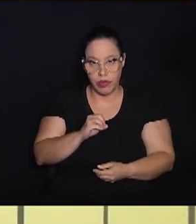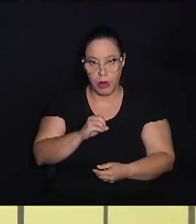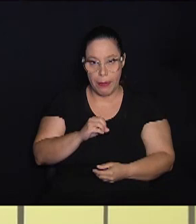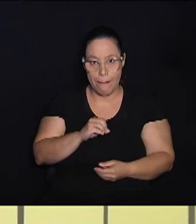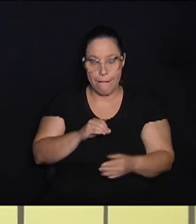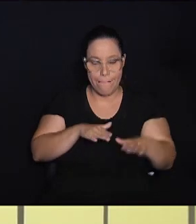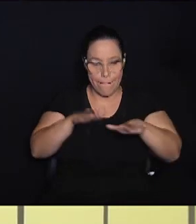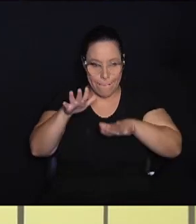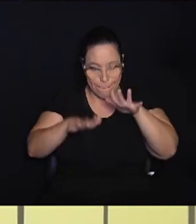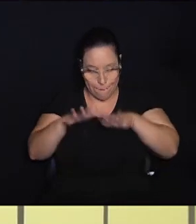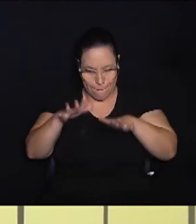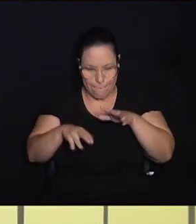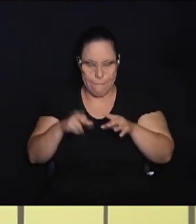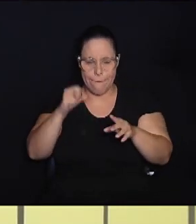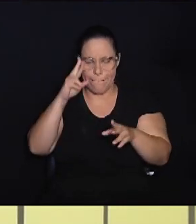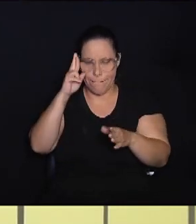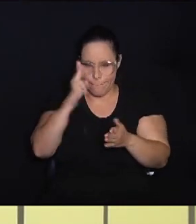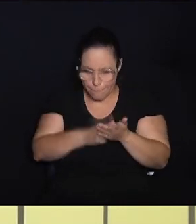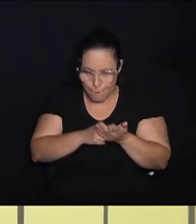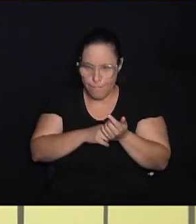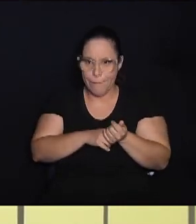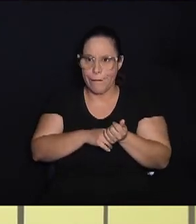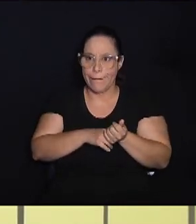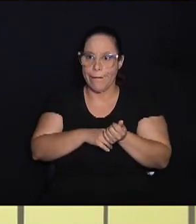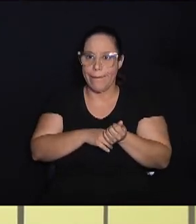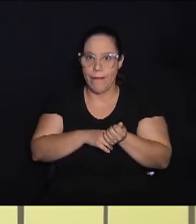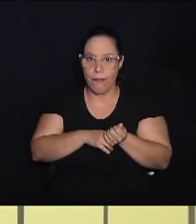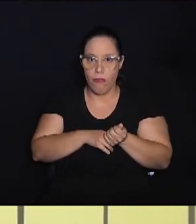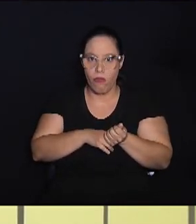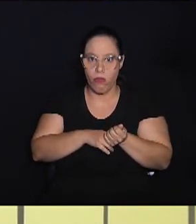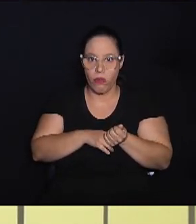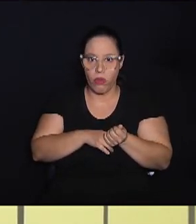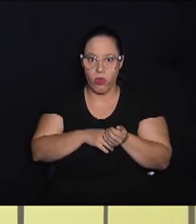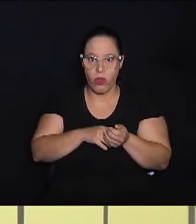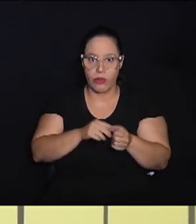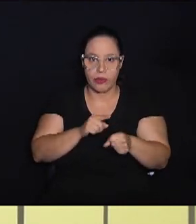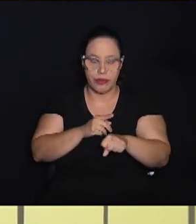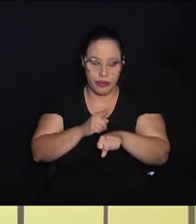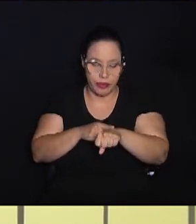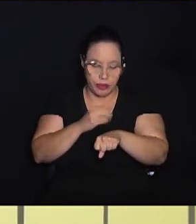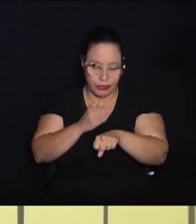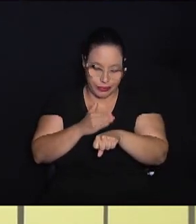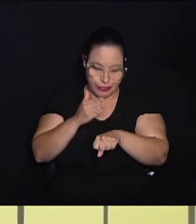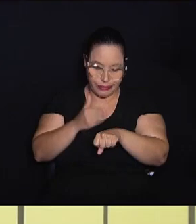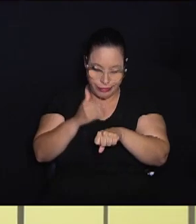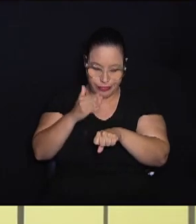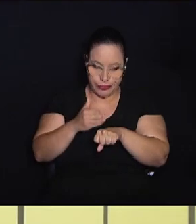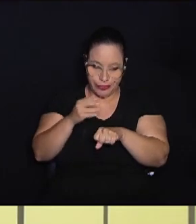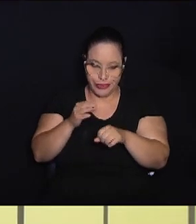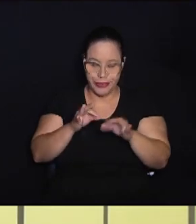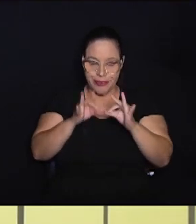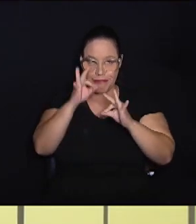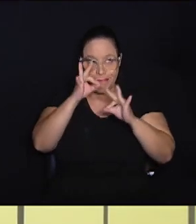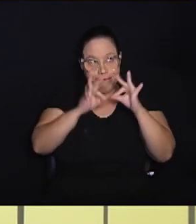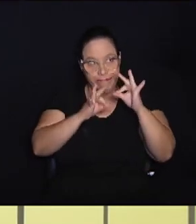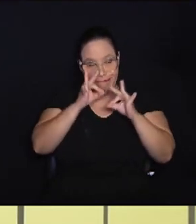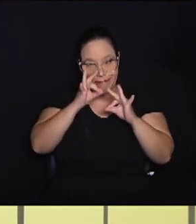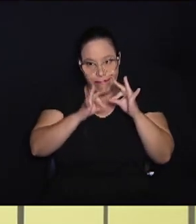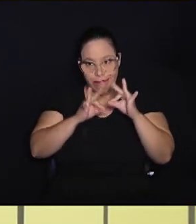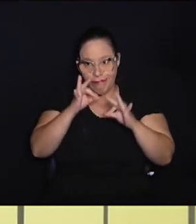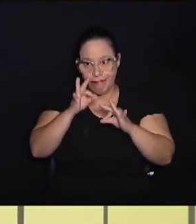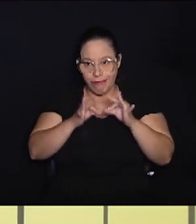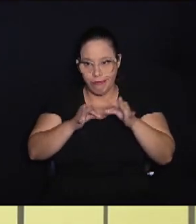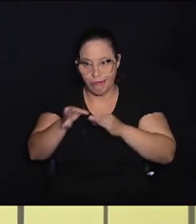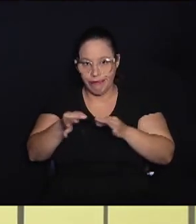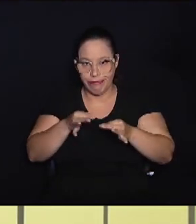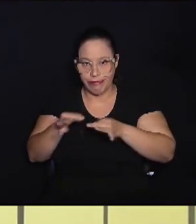resistência a isso porque por um período Pode ser que o virtuosismo a técnica eh Nossa tá